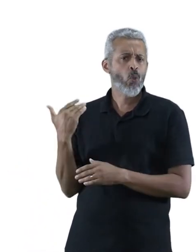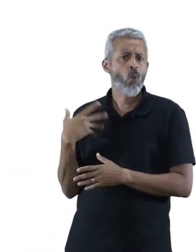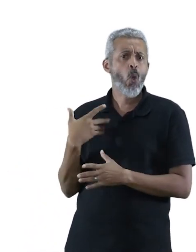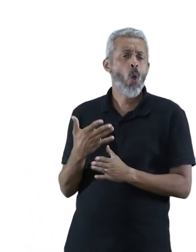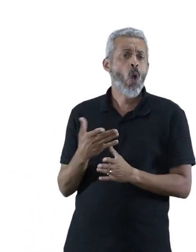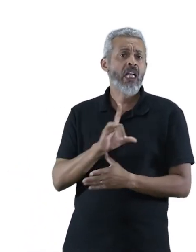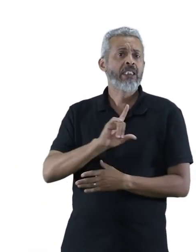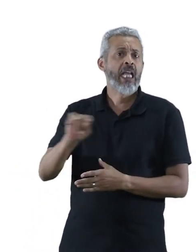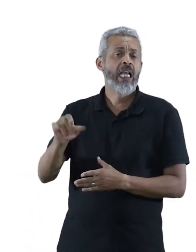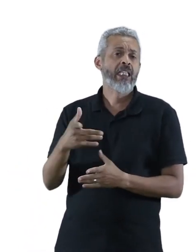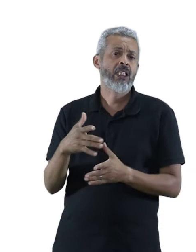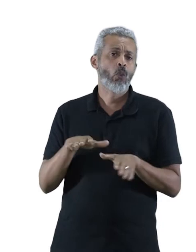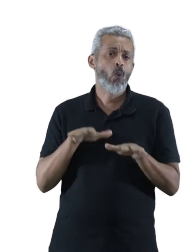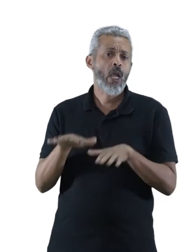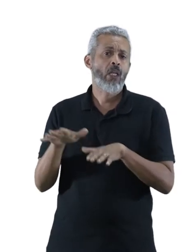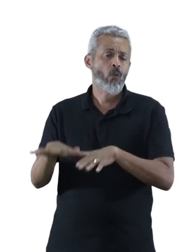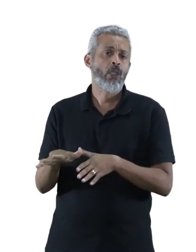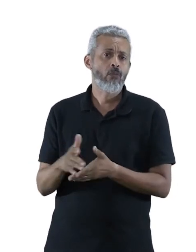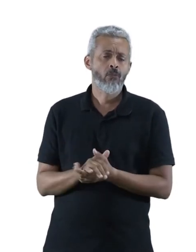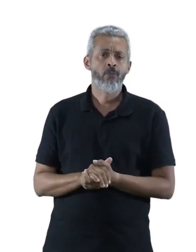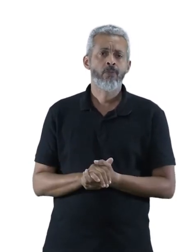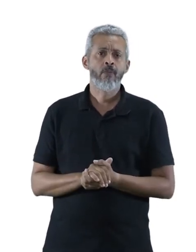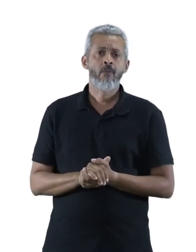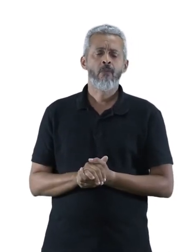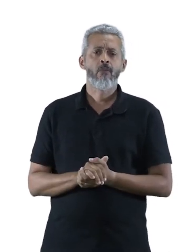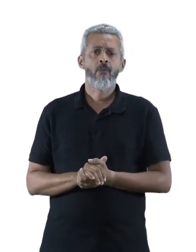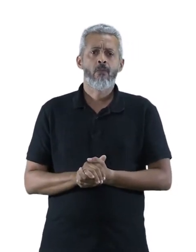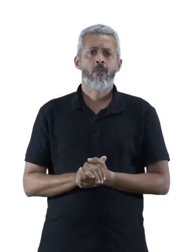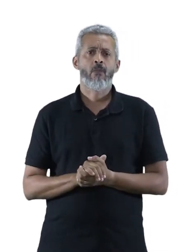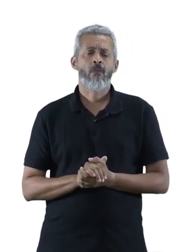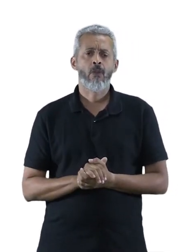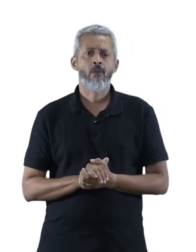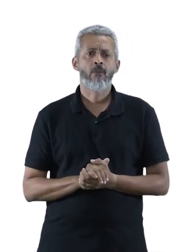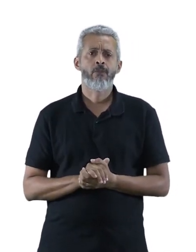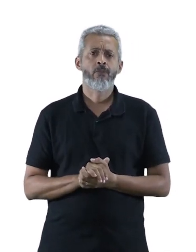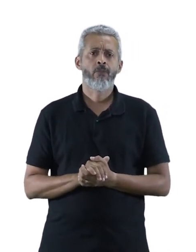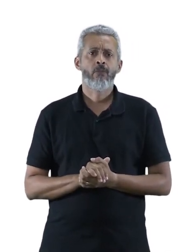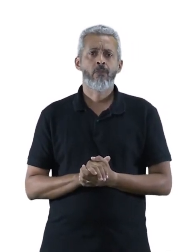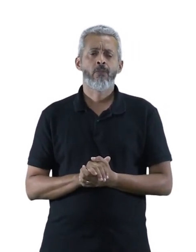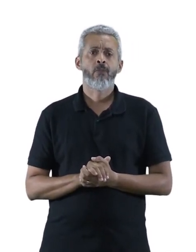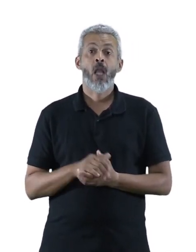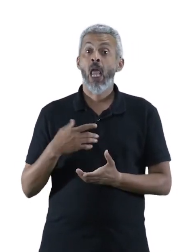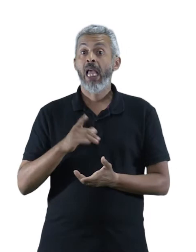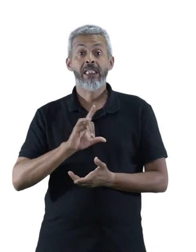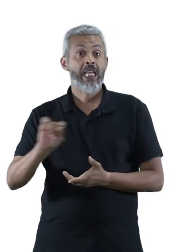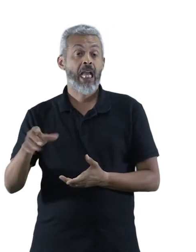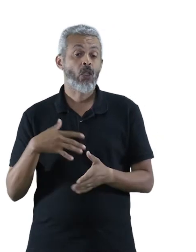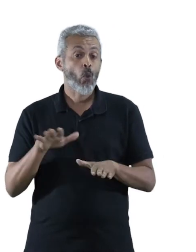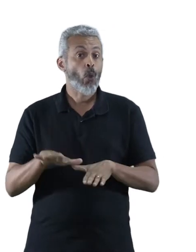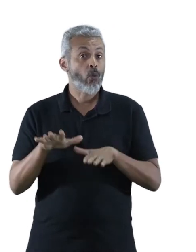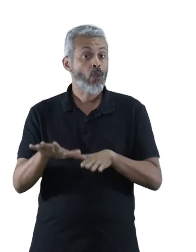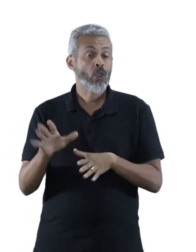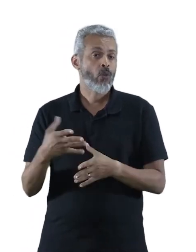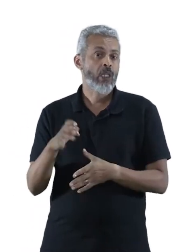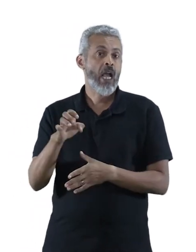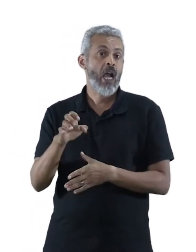saída do Reino Unido, chamado Brexit, ou a saída do Britney, que eles chamam saída do Reino Unido